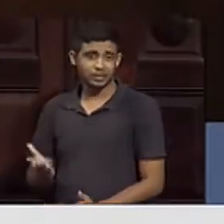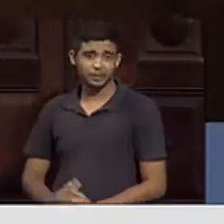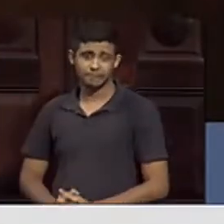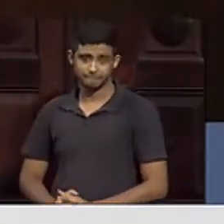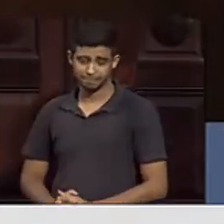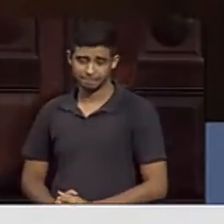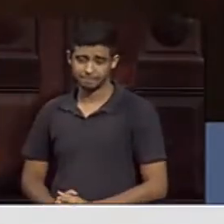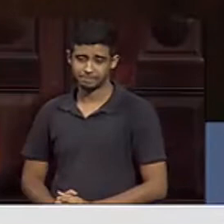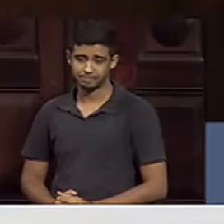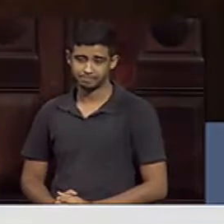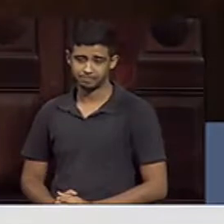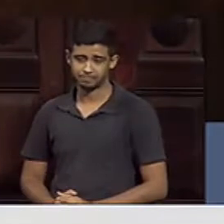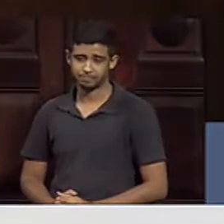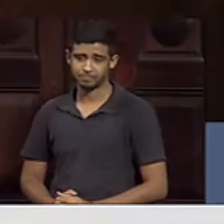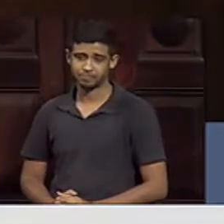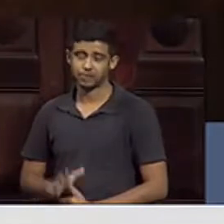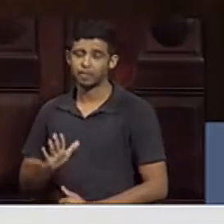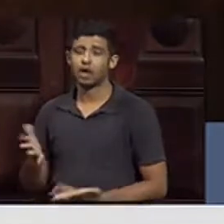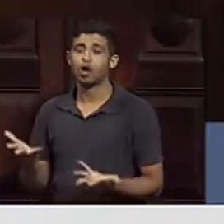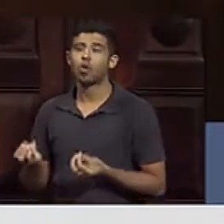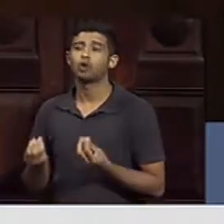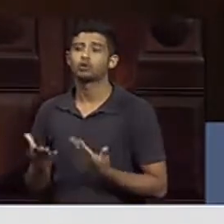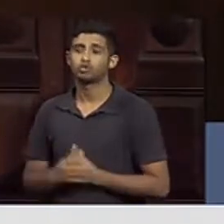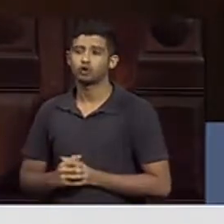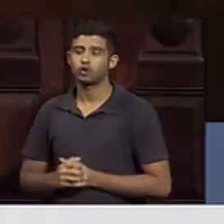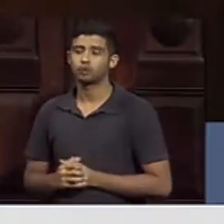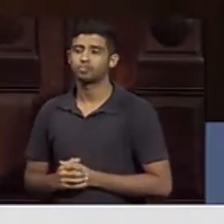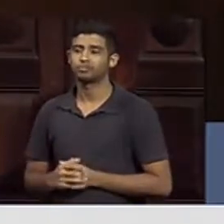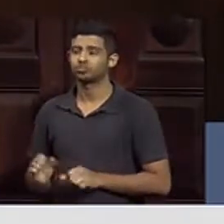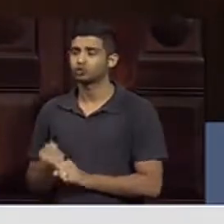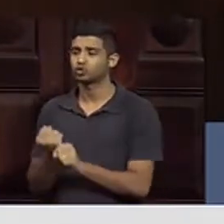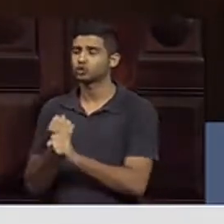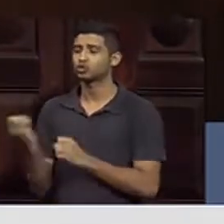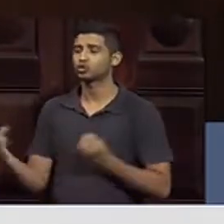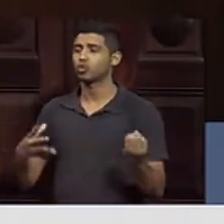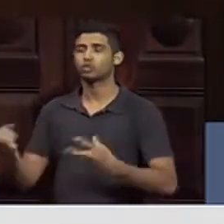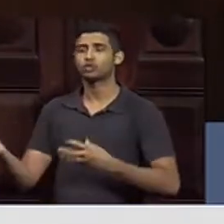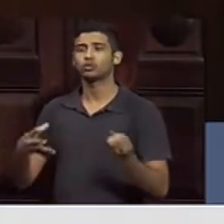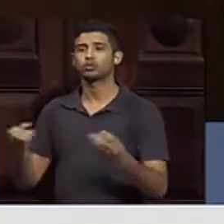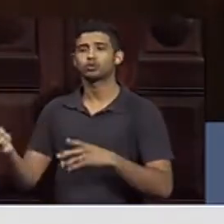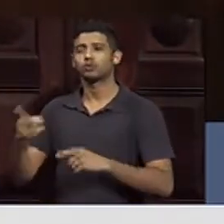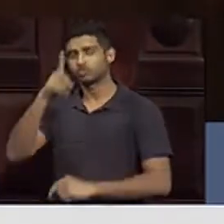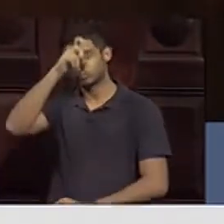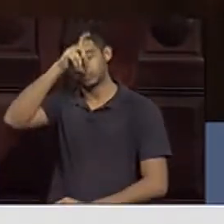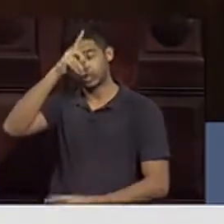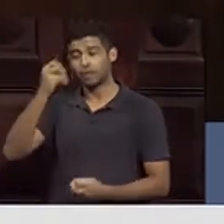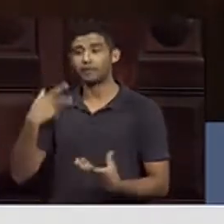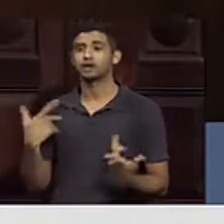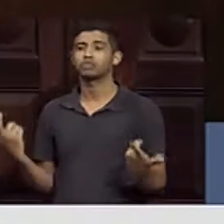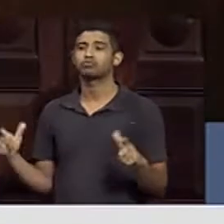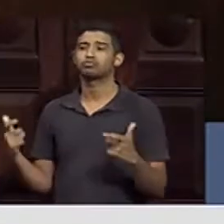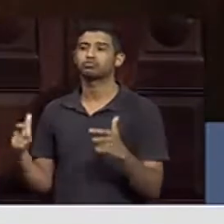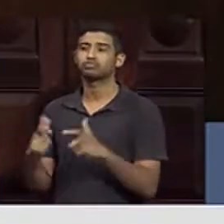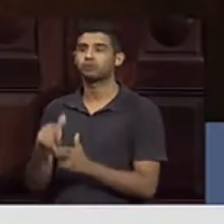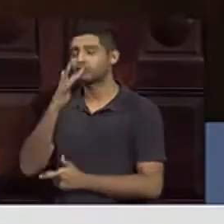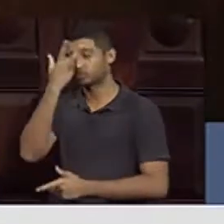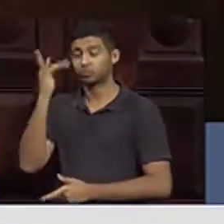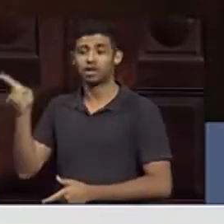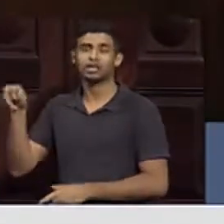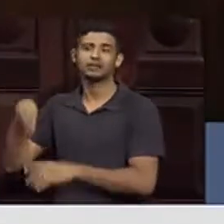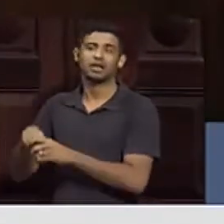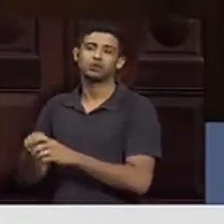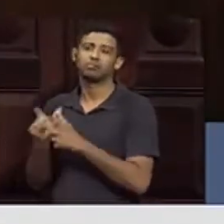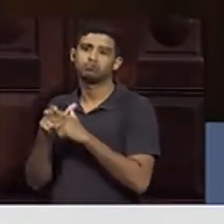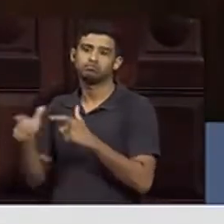fundamentalmente seria abrir mais residências terapêuticas para diminuir o número de pacientes permanentemente internados